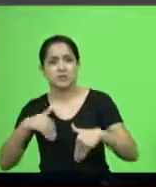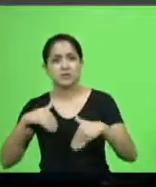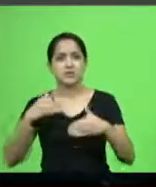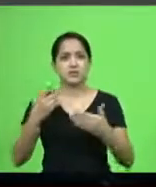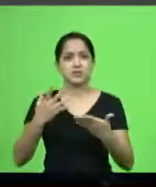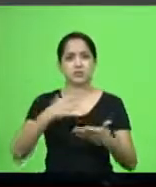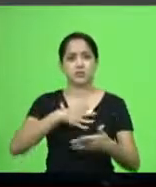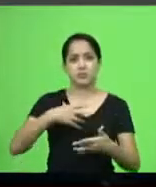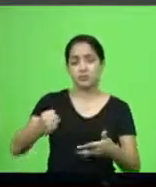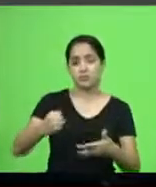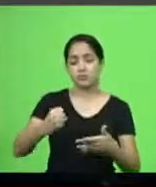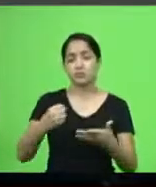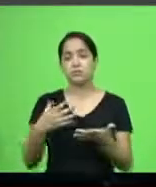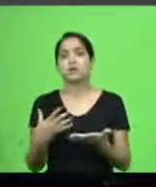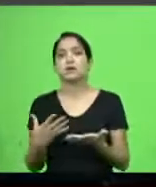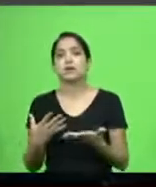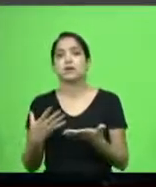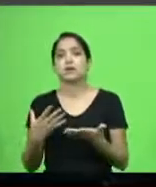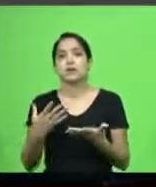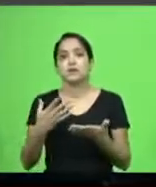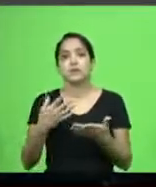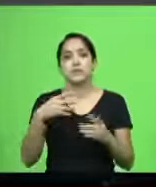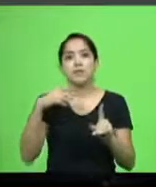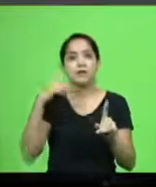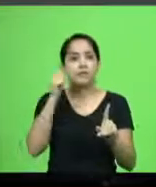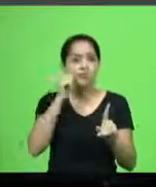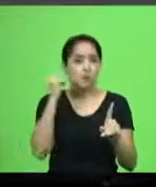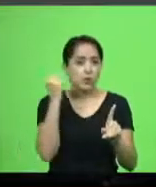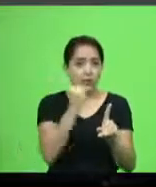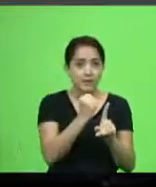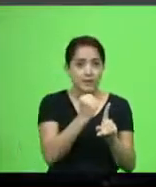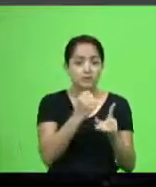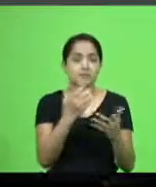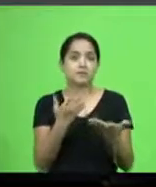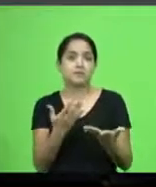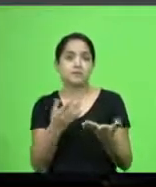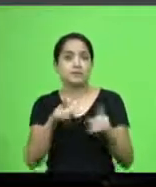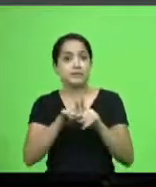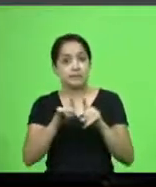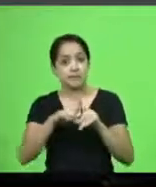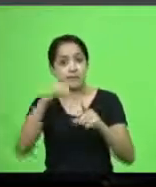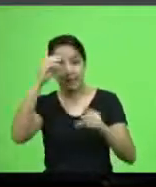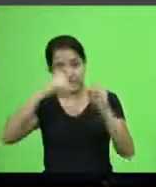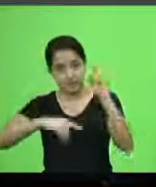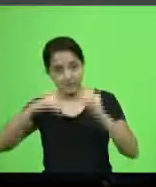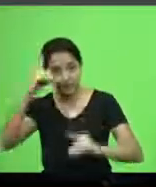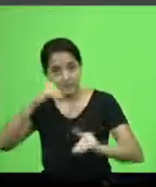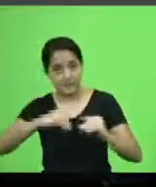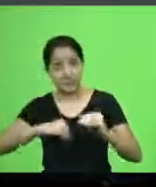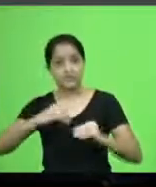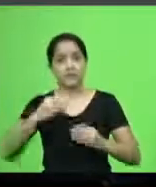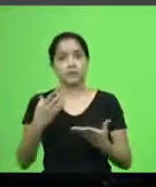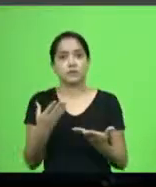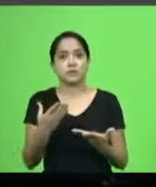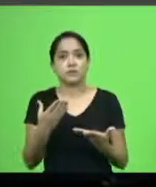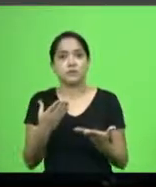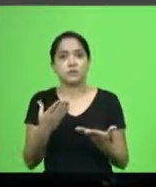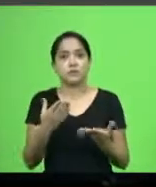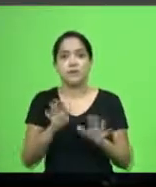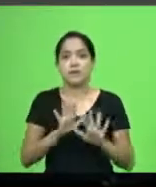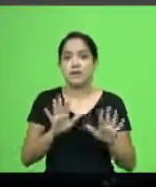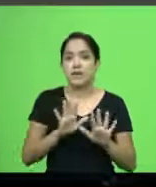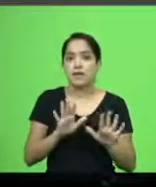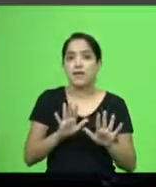mulheres, desmistificar essa questão da depressão, que não é falta do que fazer e nem demônio, é